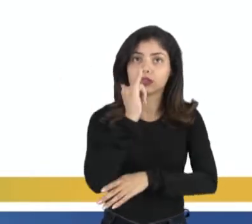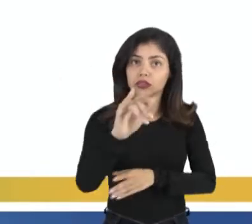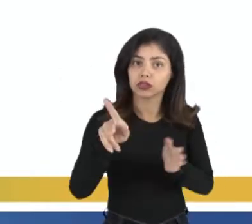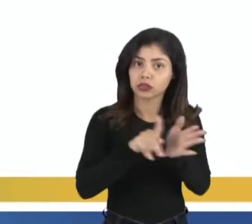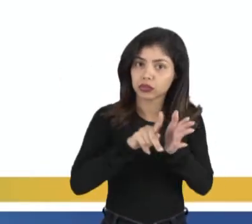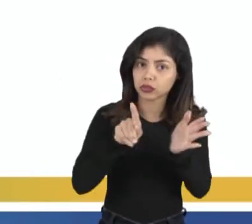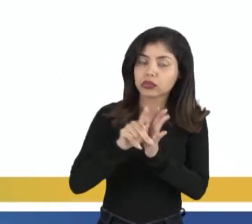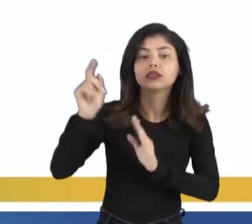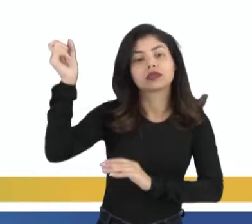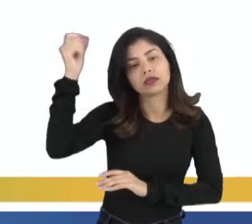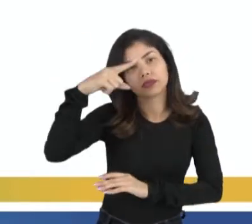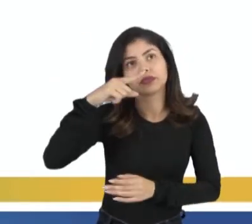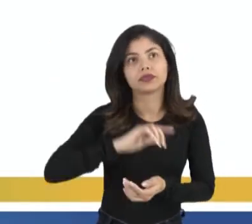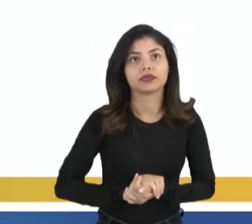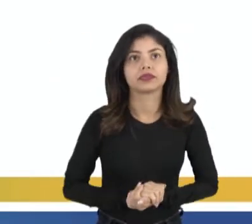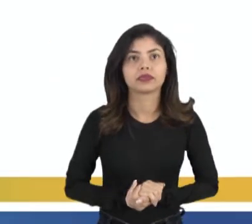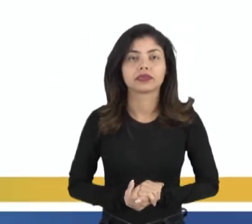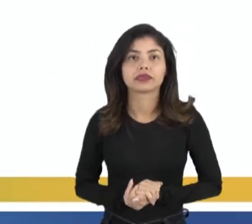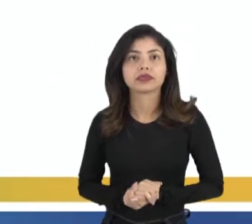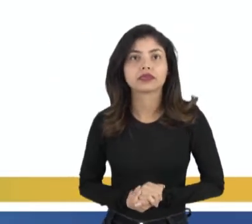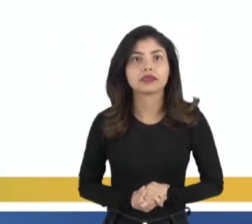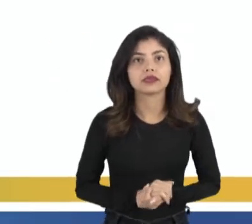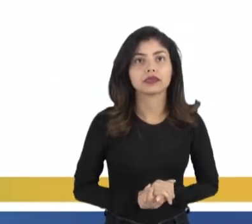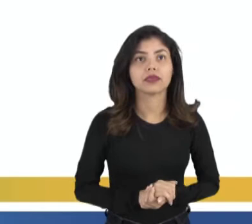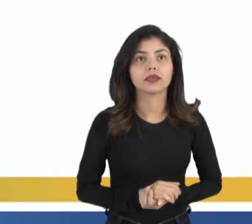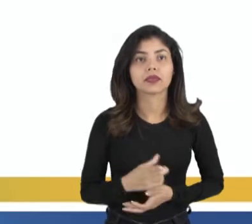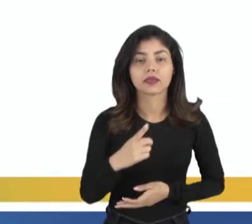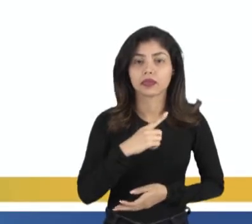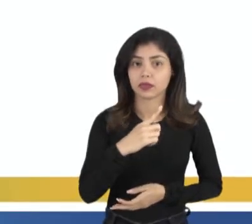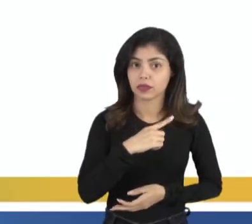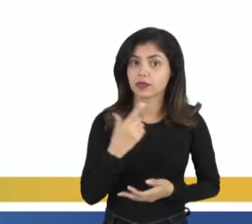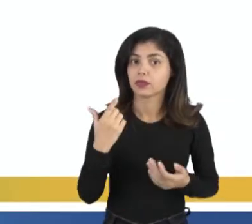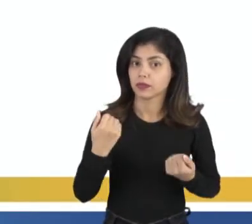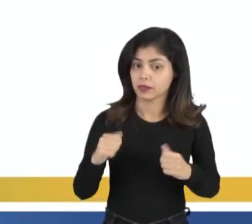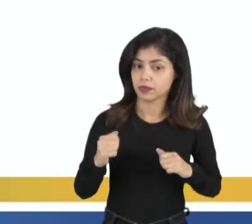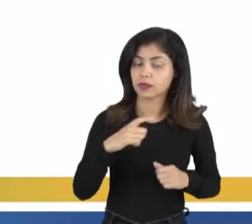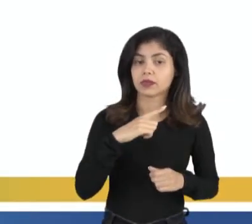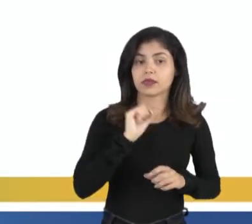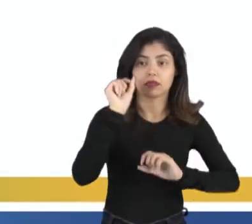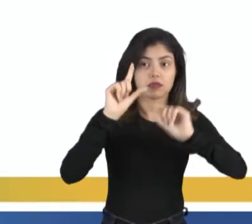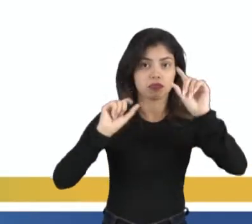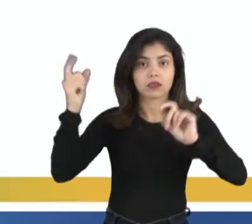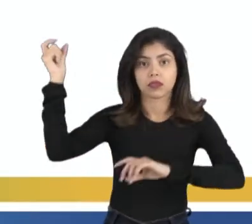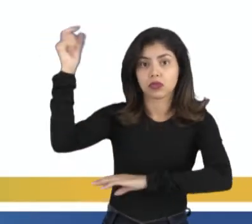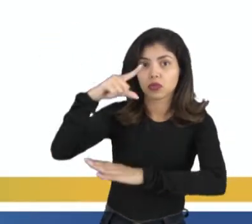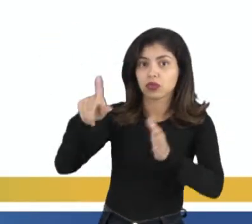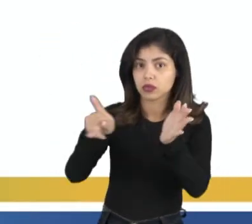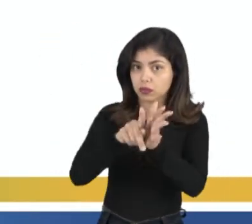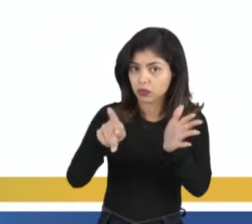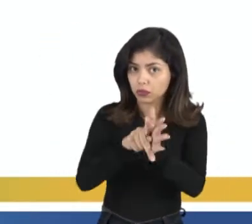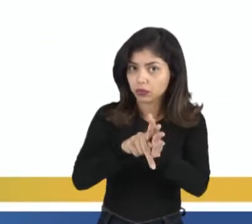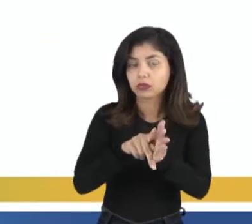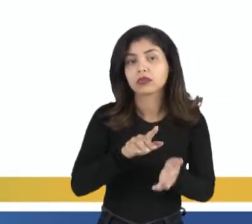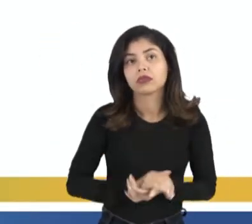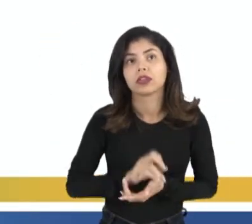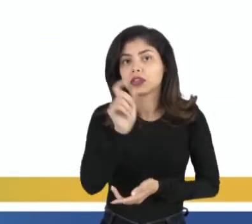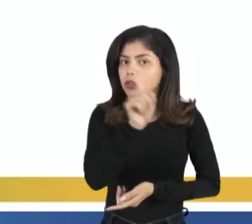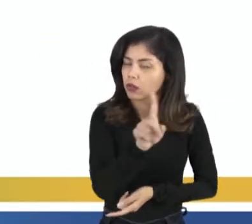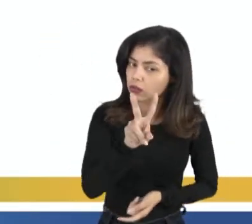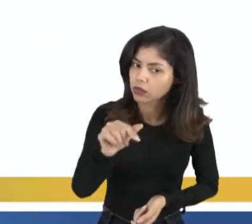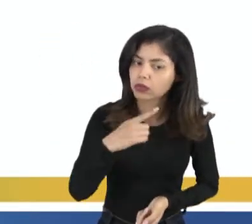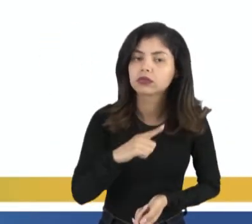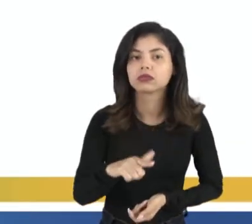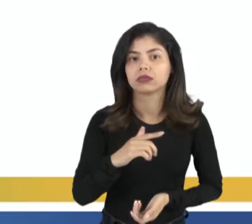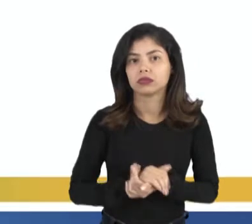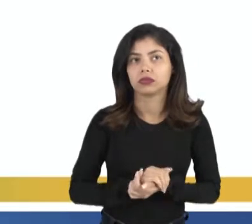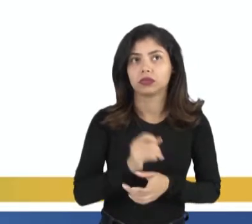com Luiz próprio Lógico né pessoal passei uma estrela tem inteiro esse próprio se não houver Luiz próprio ela não